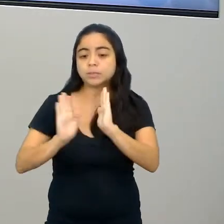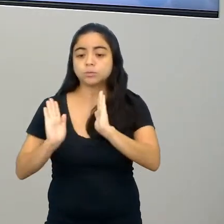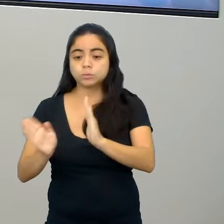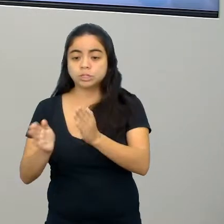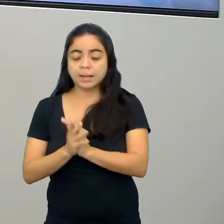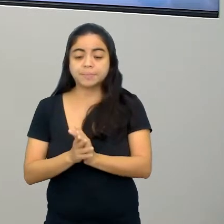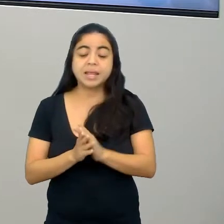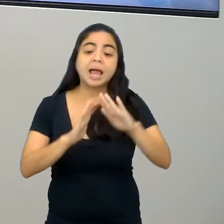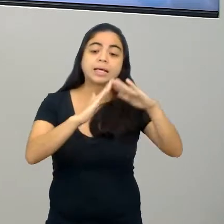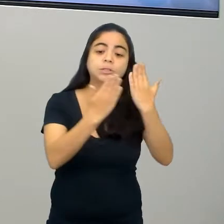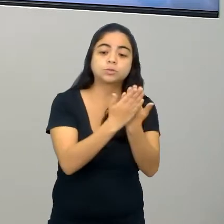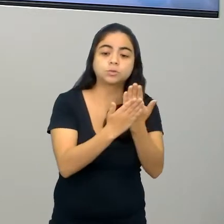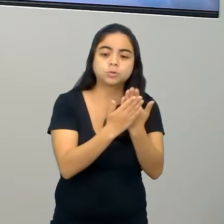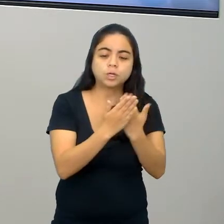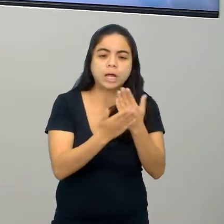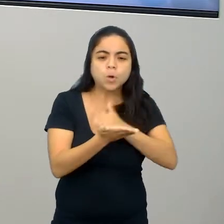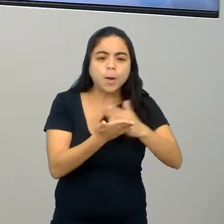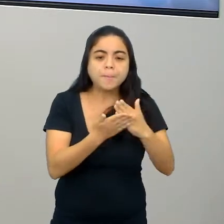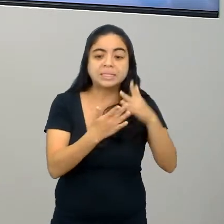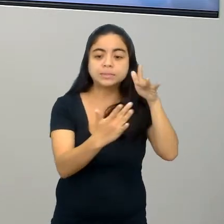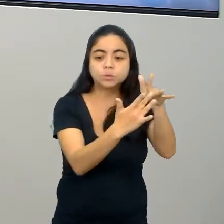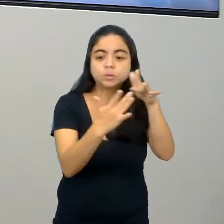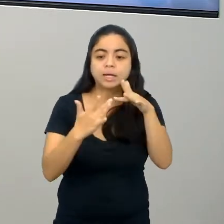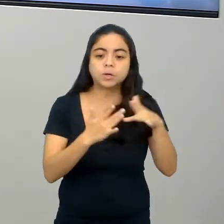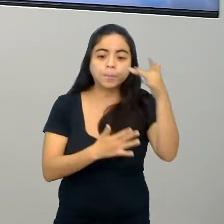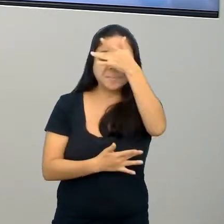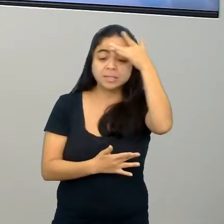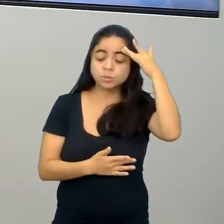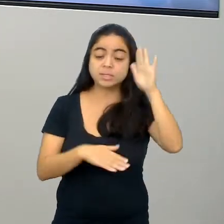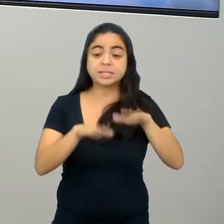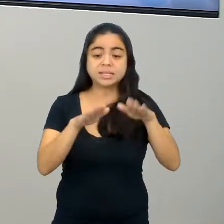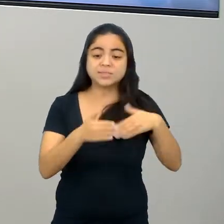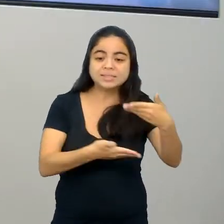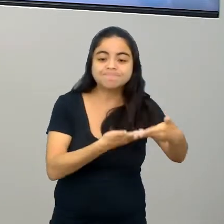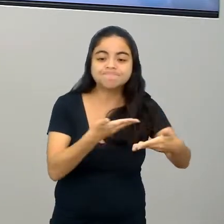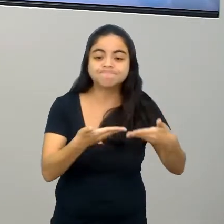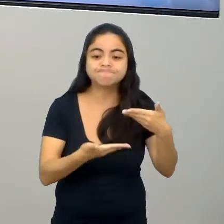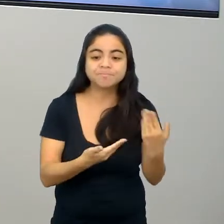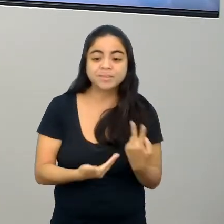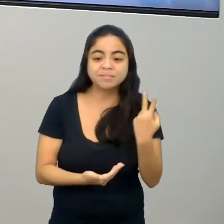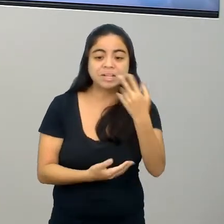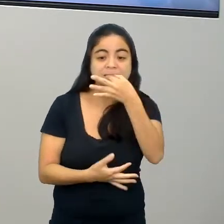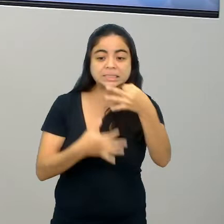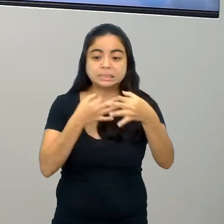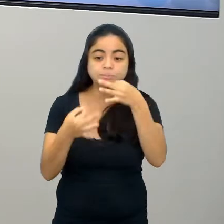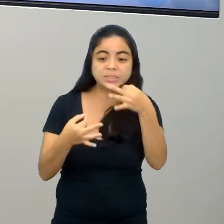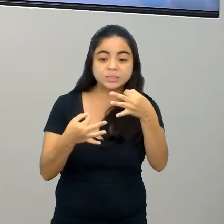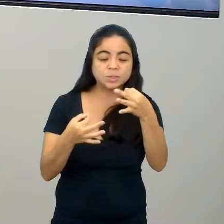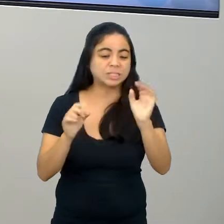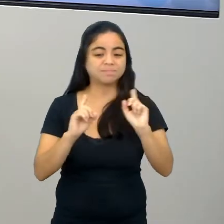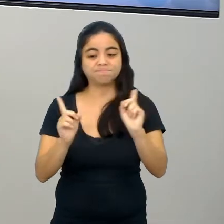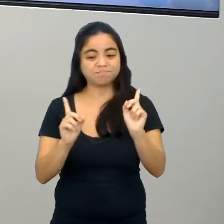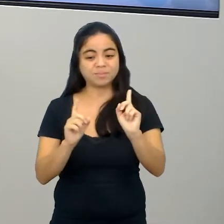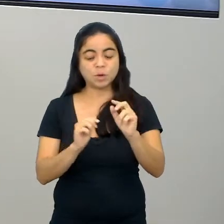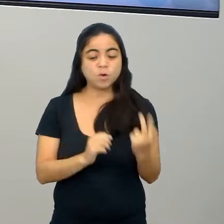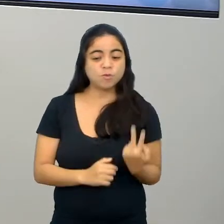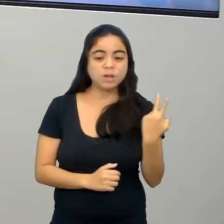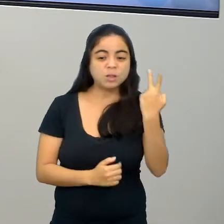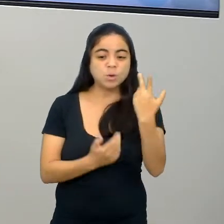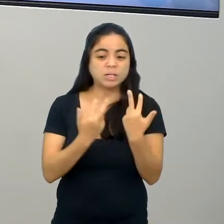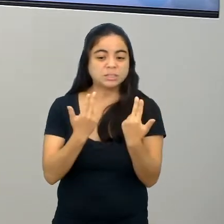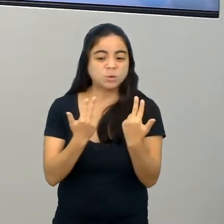escola, você está falando de entrar em contato com pessoas que nem sempre vão compartilhar das mesmas opiniões, dos mesmos valores,